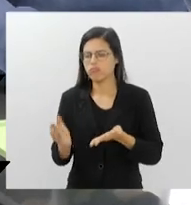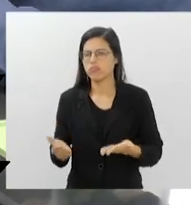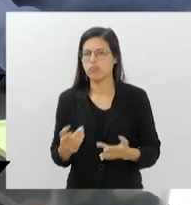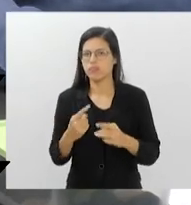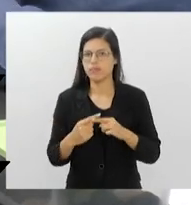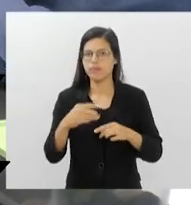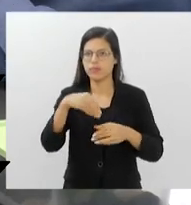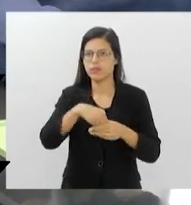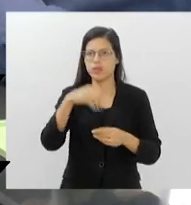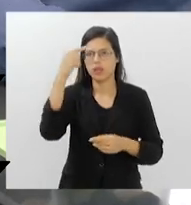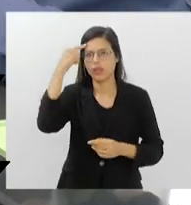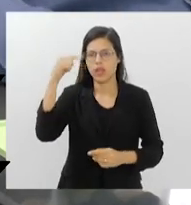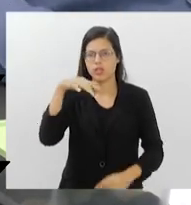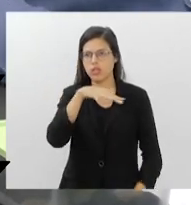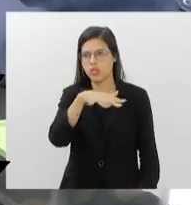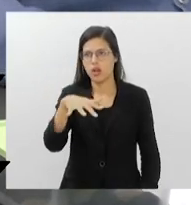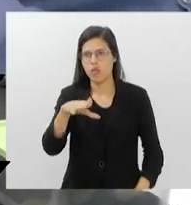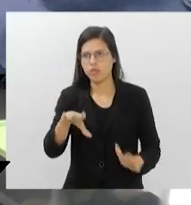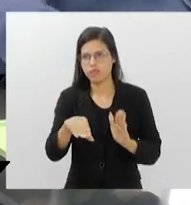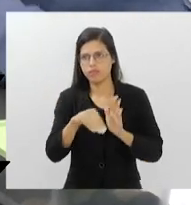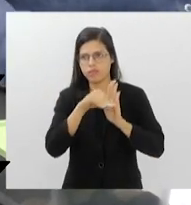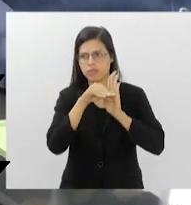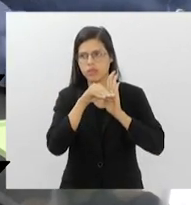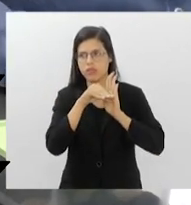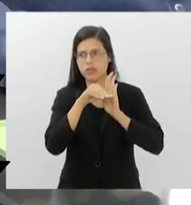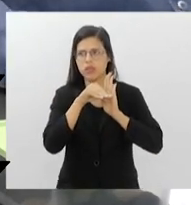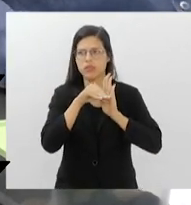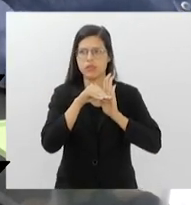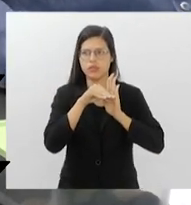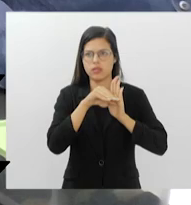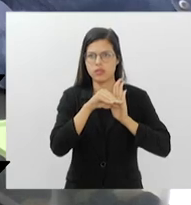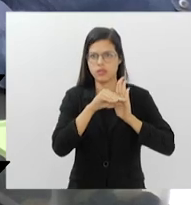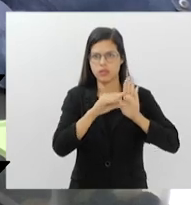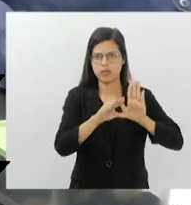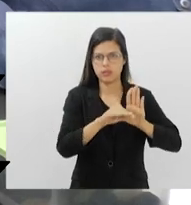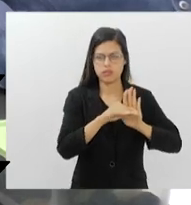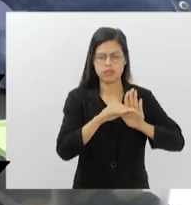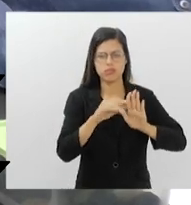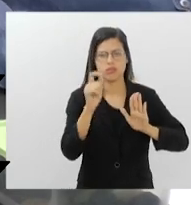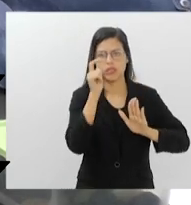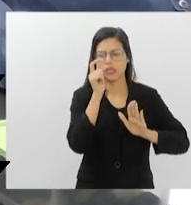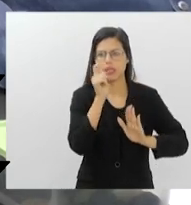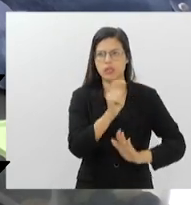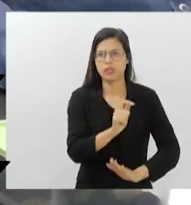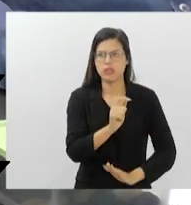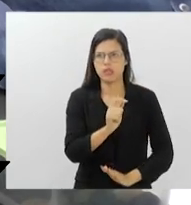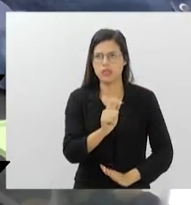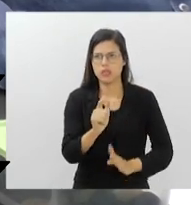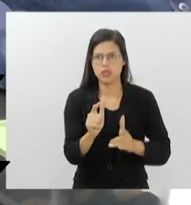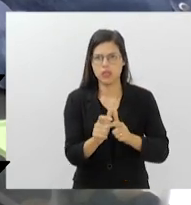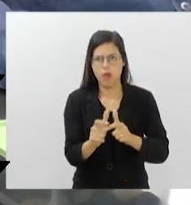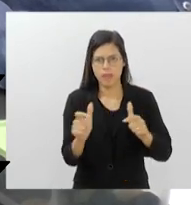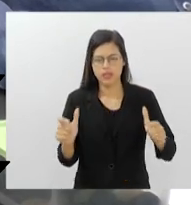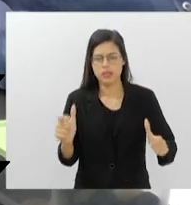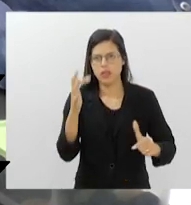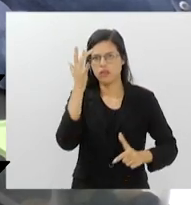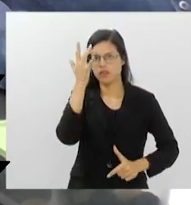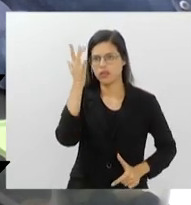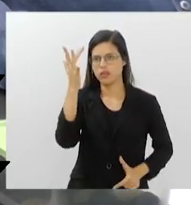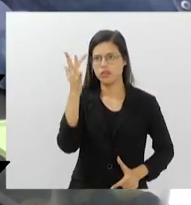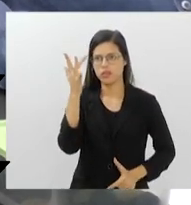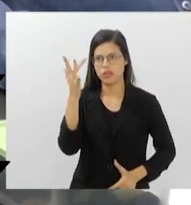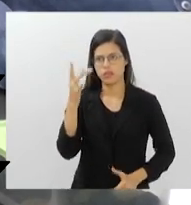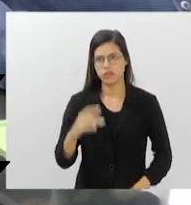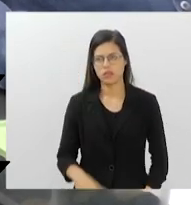geral eu acho que as emendas T que as emendas têm esse interesse de ampliar de facilitar não são